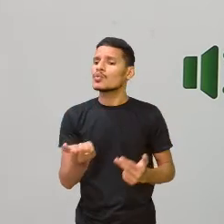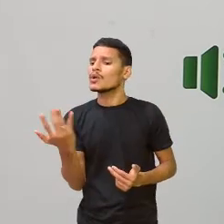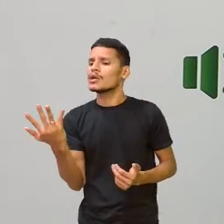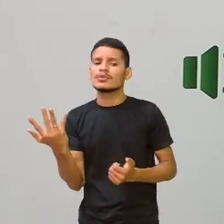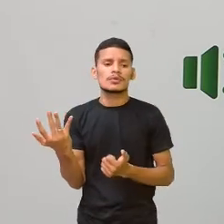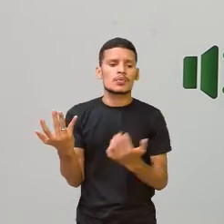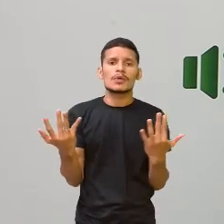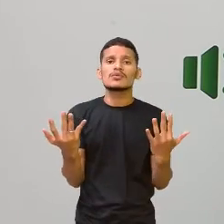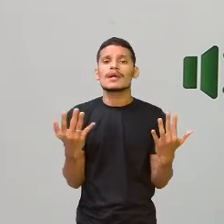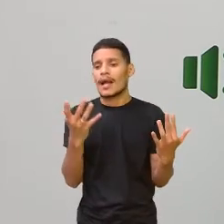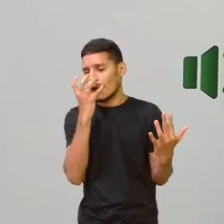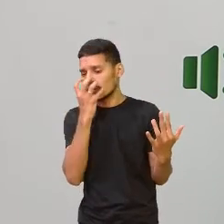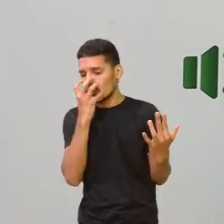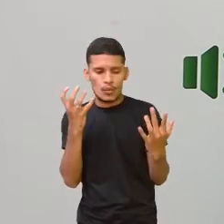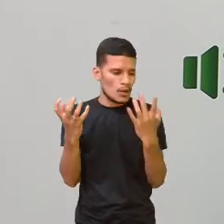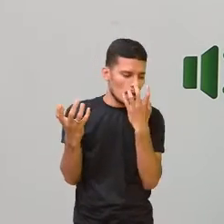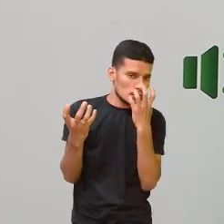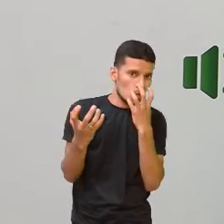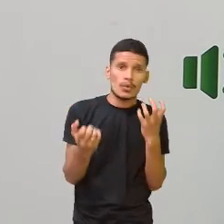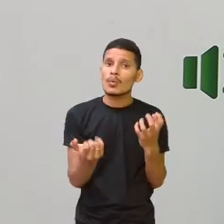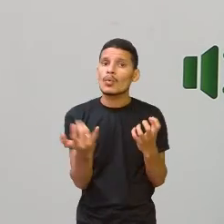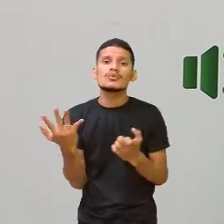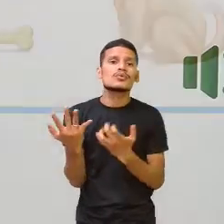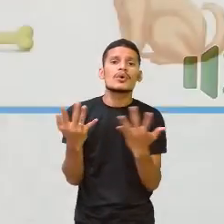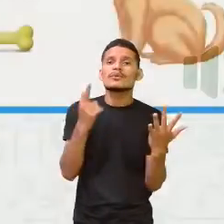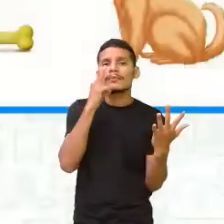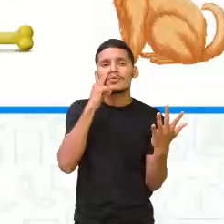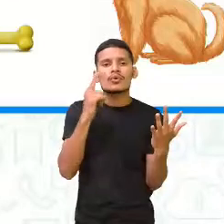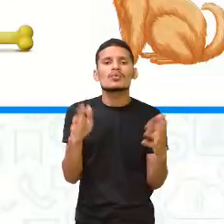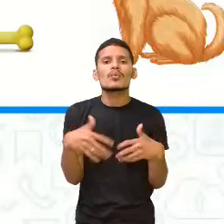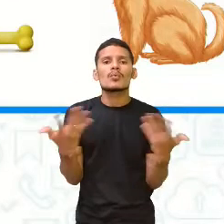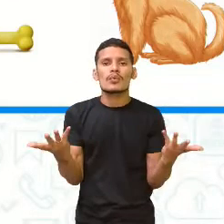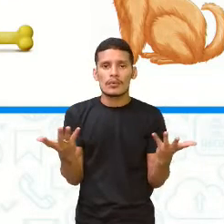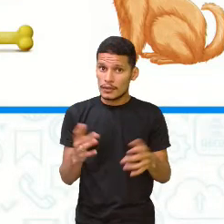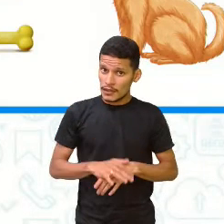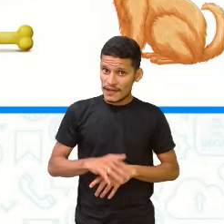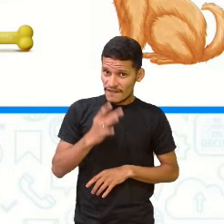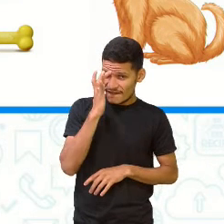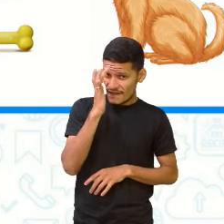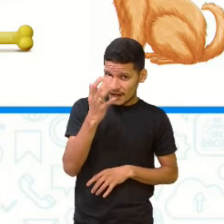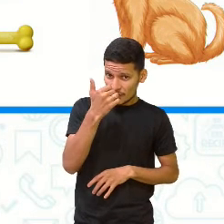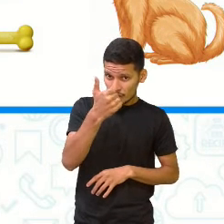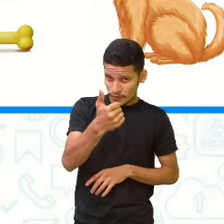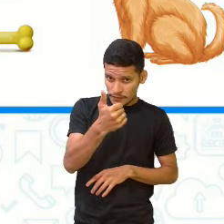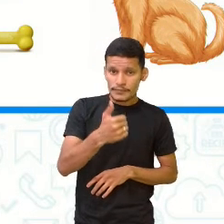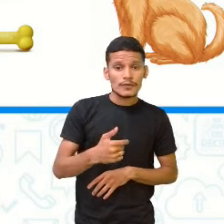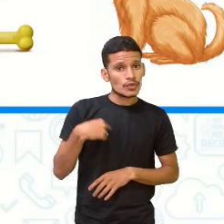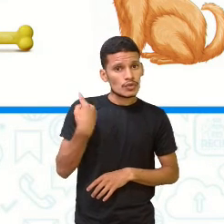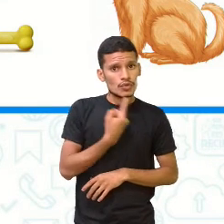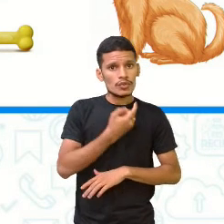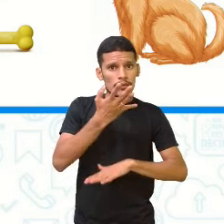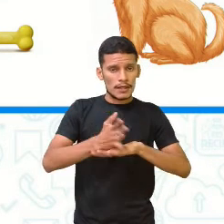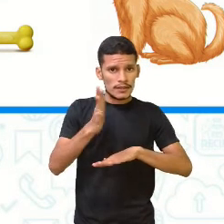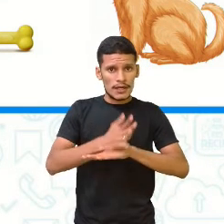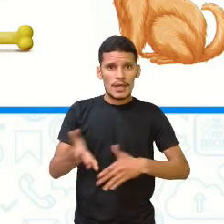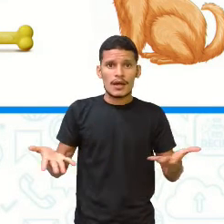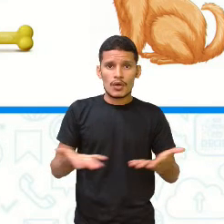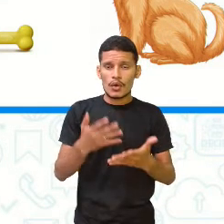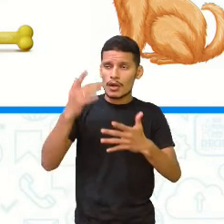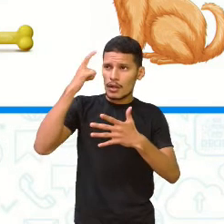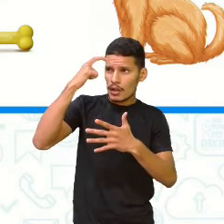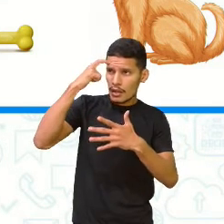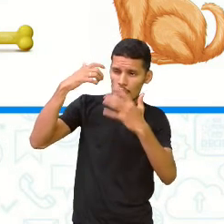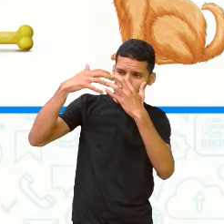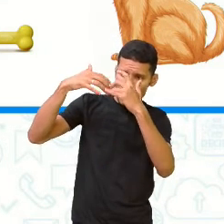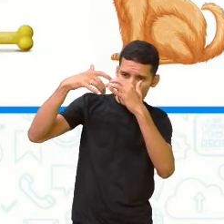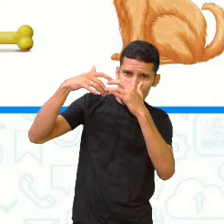receberá cada cachorro? E aí? Fácil? Fácil demais, né? Vamos exercitar esse cálculo mental